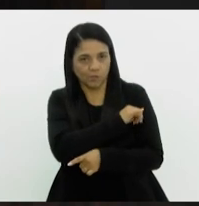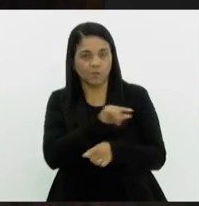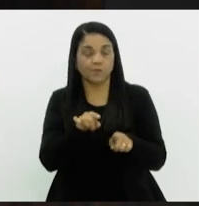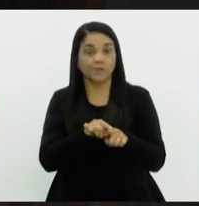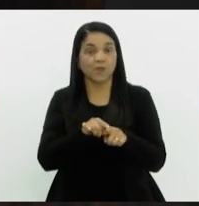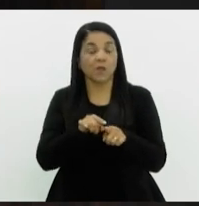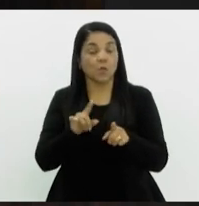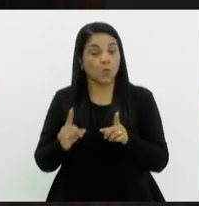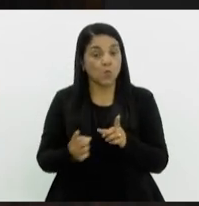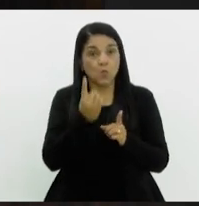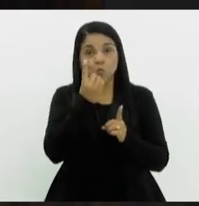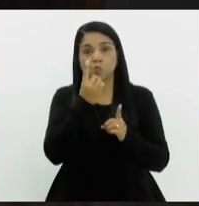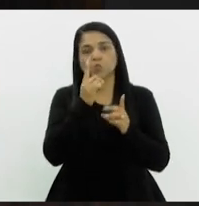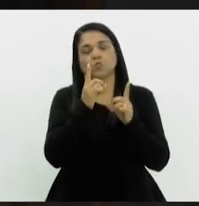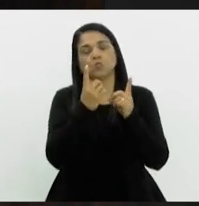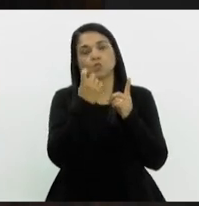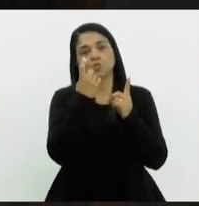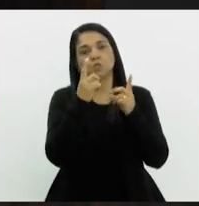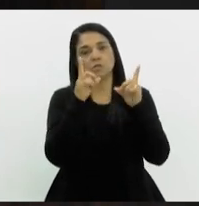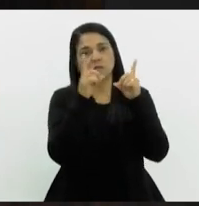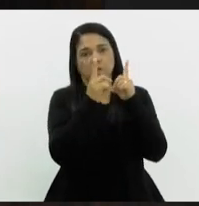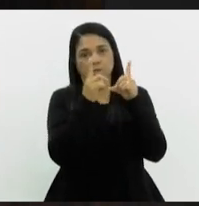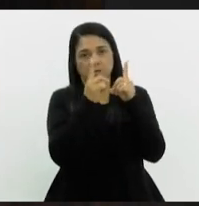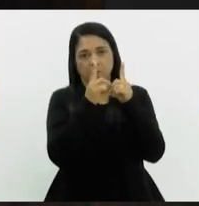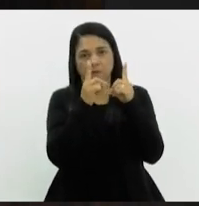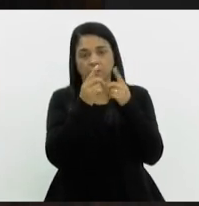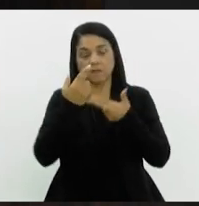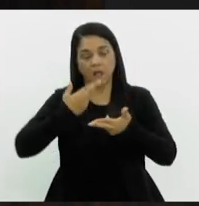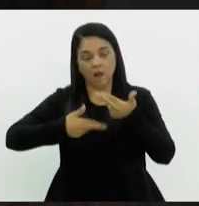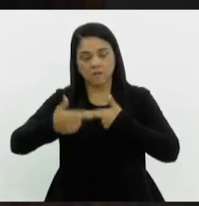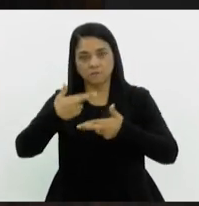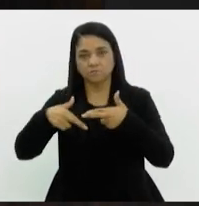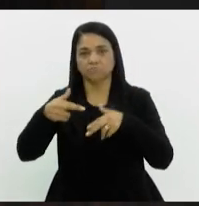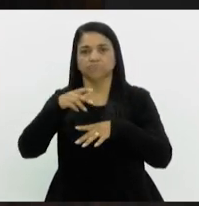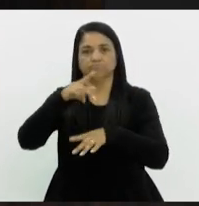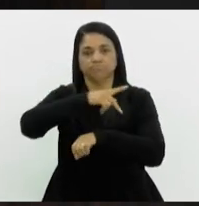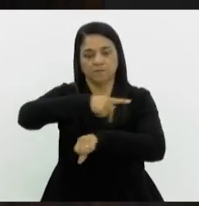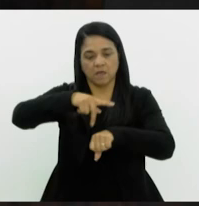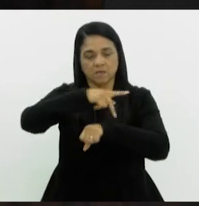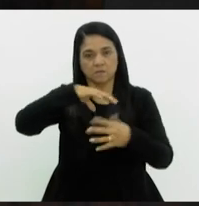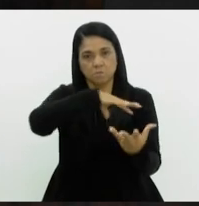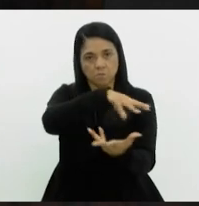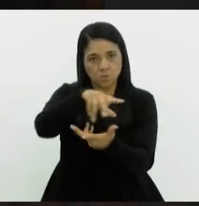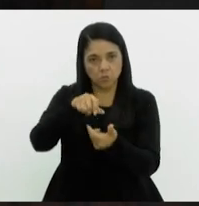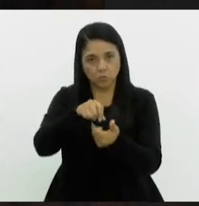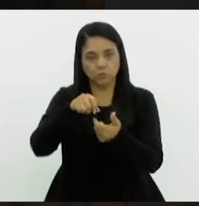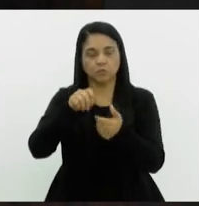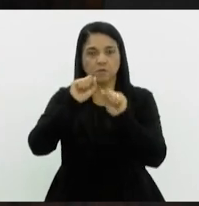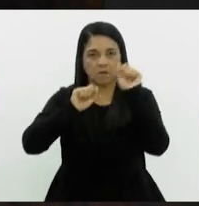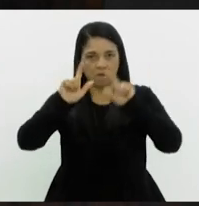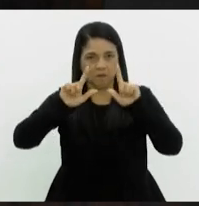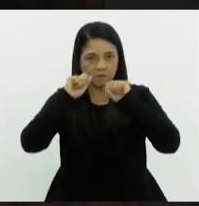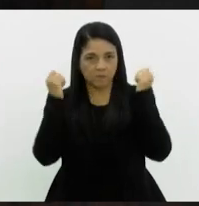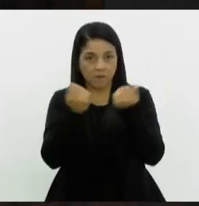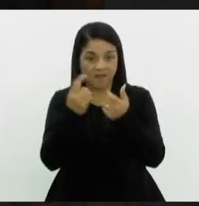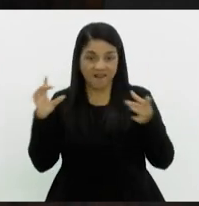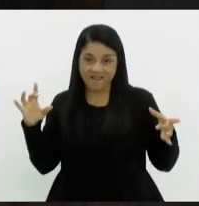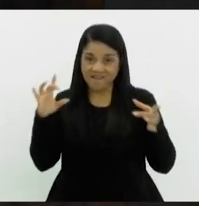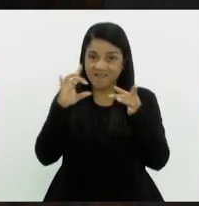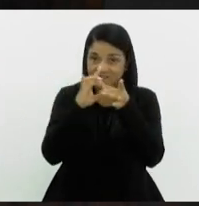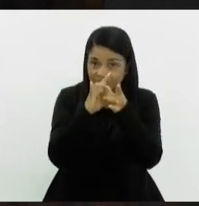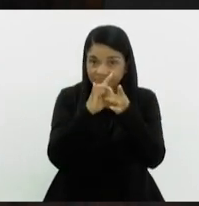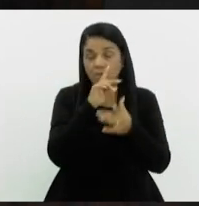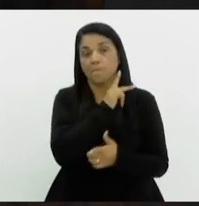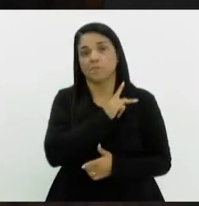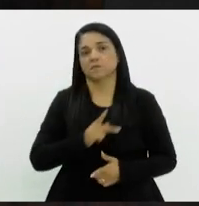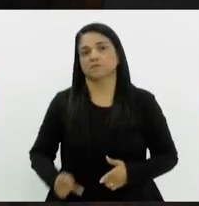é o Departamento de Relações Internacionais da Assembleia Legislativa, ligado ao gabinete da